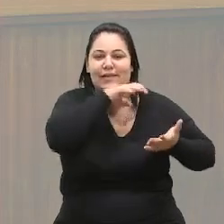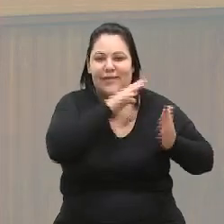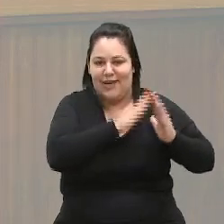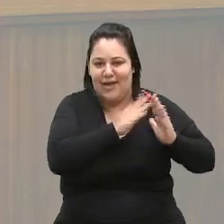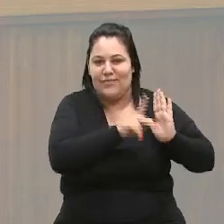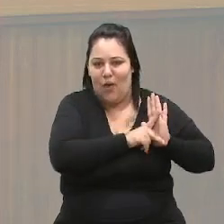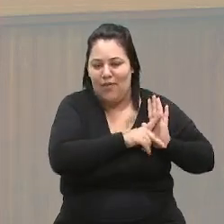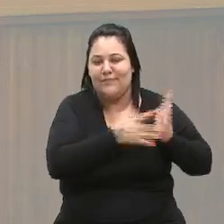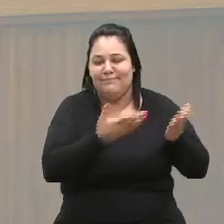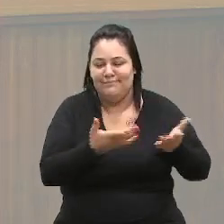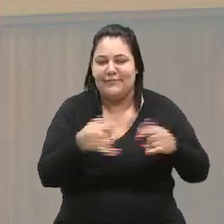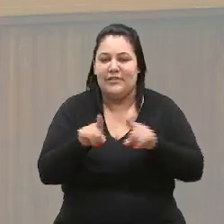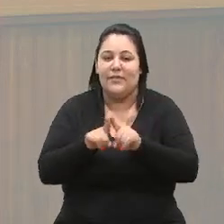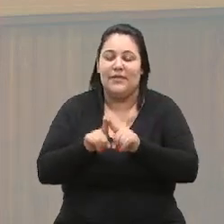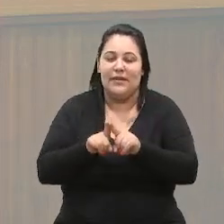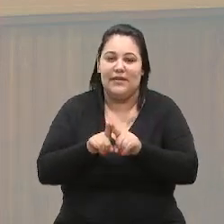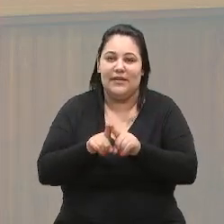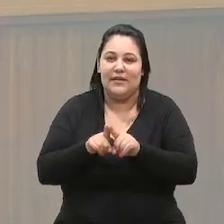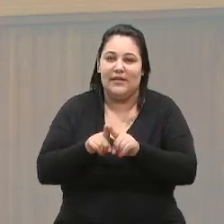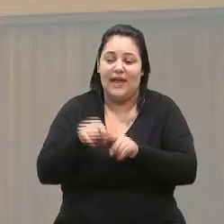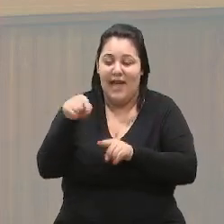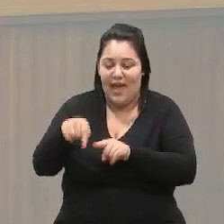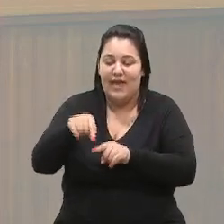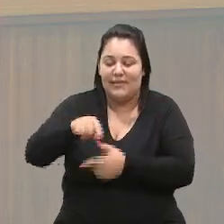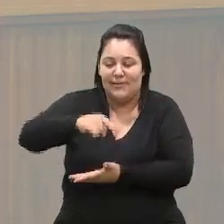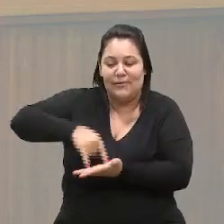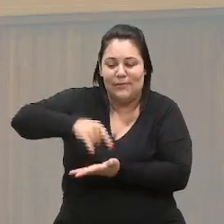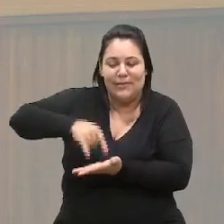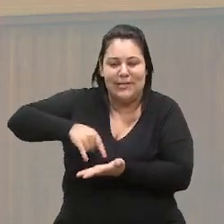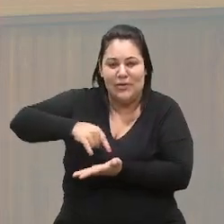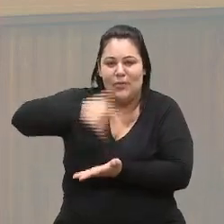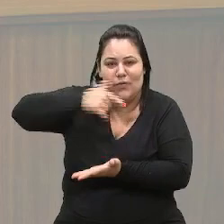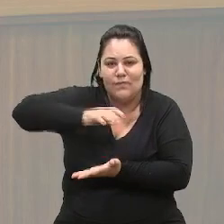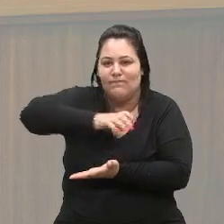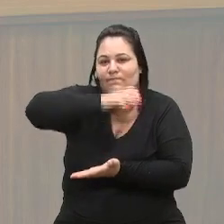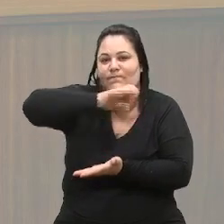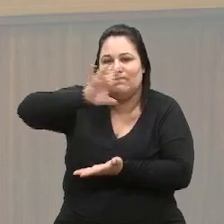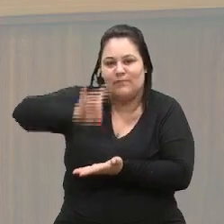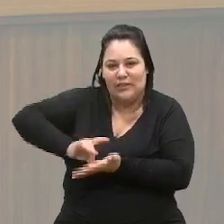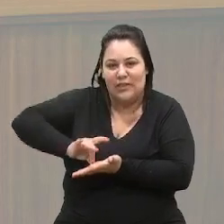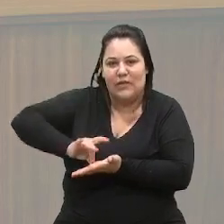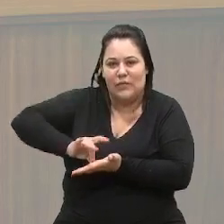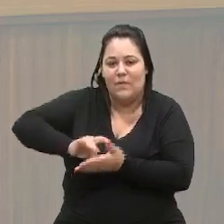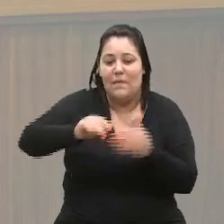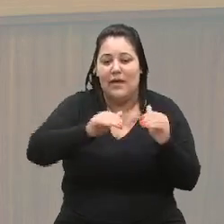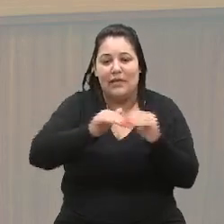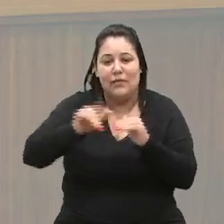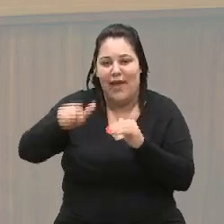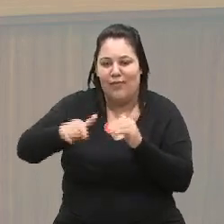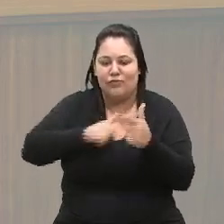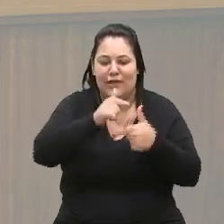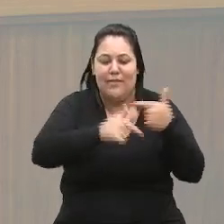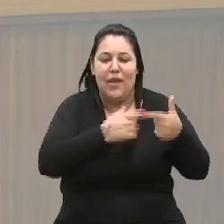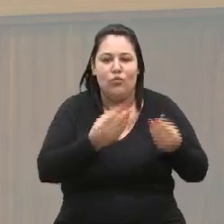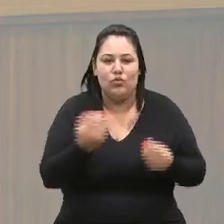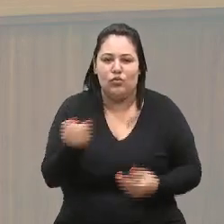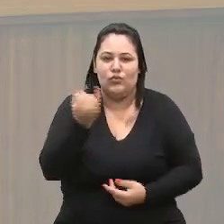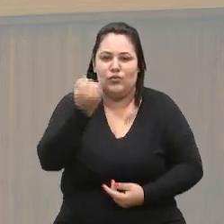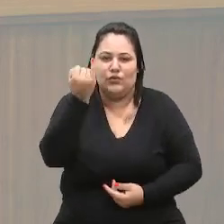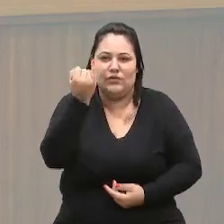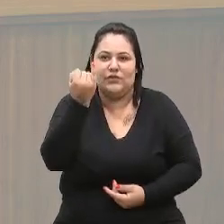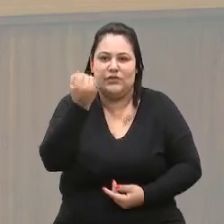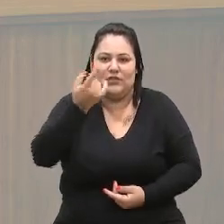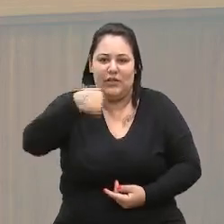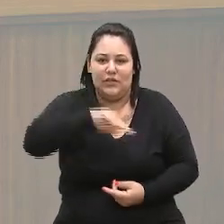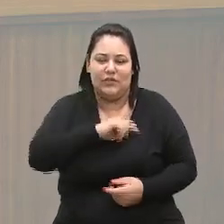A regularização fundiária, ela é um processo crucial e de extrema importância na